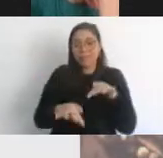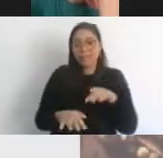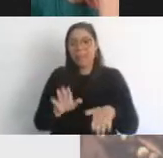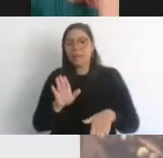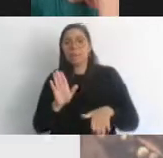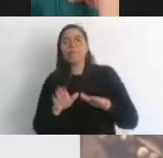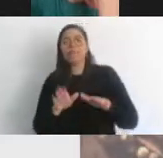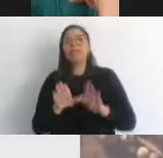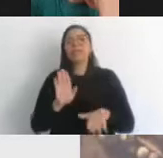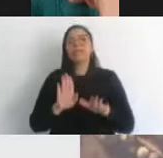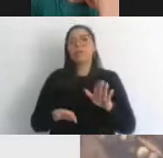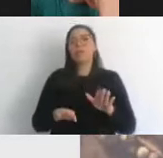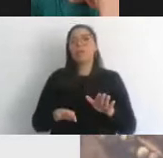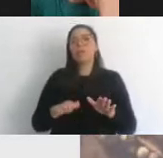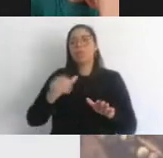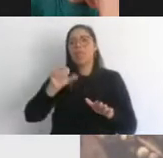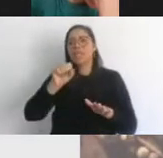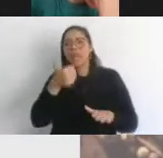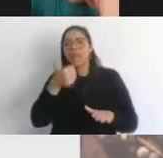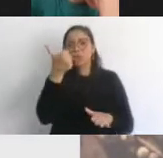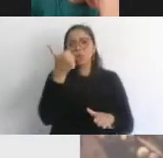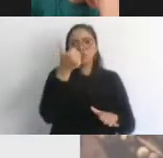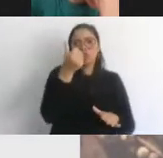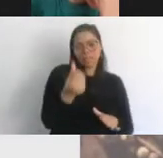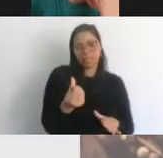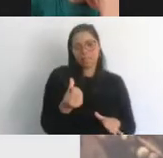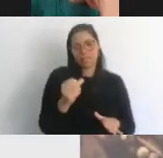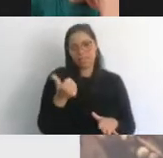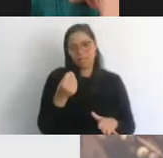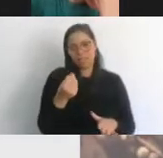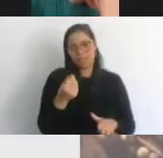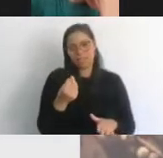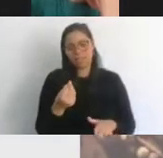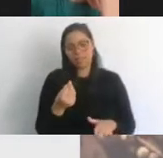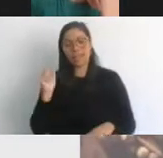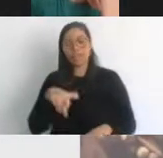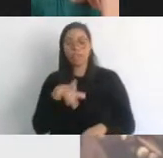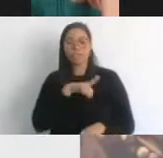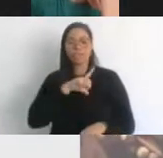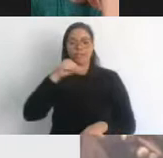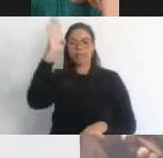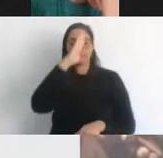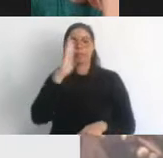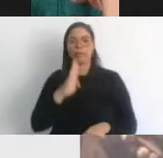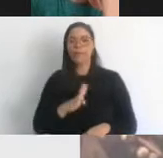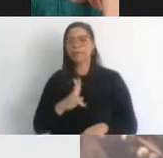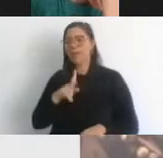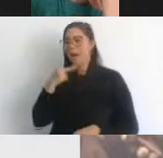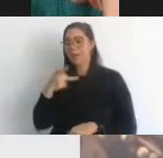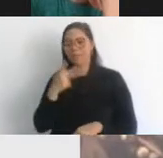meados para final do século 16 e ali a gente tinha no Brasil a fala Era em